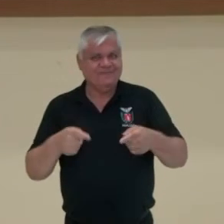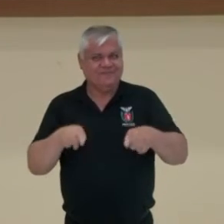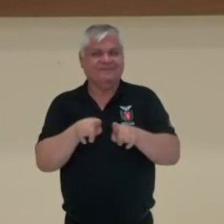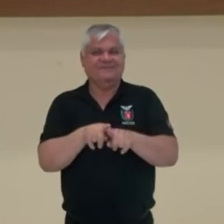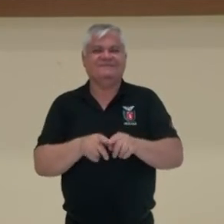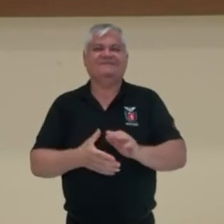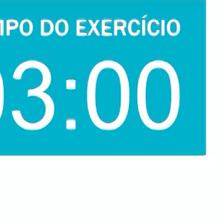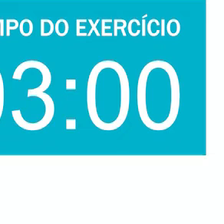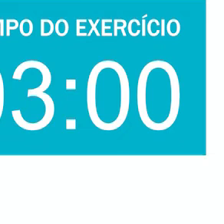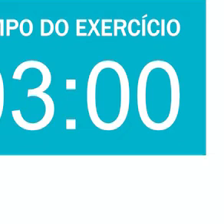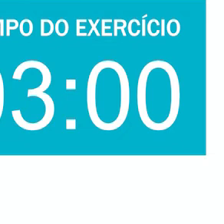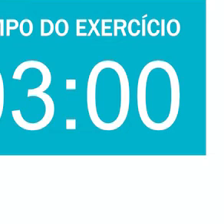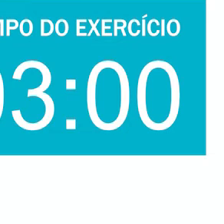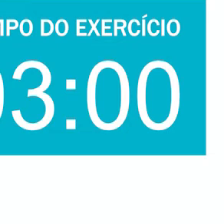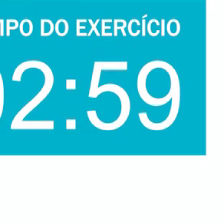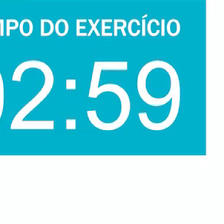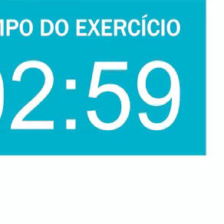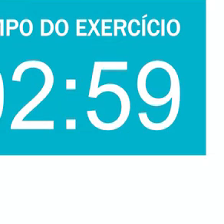voltamos.